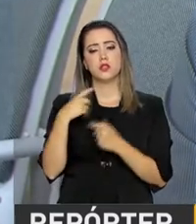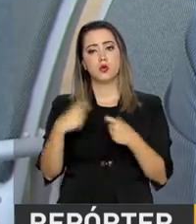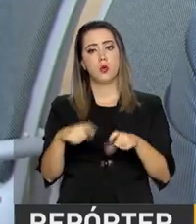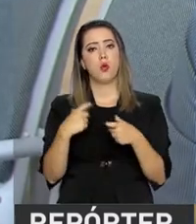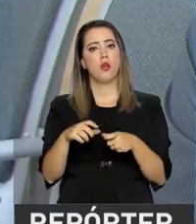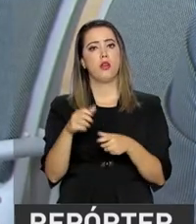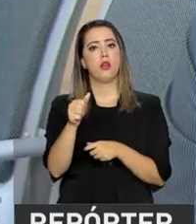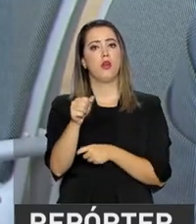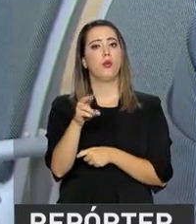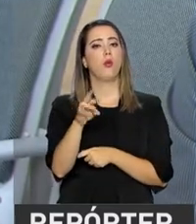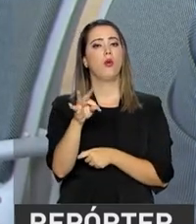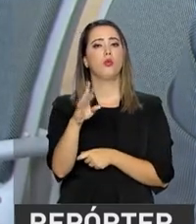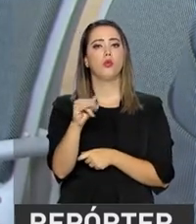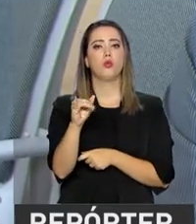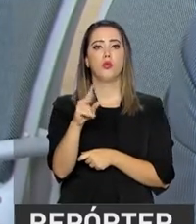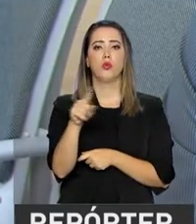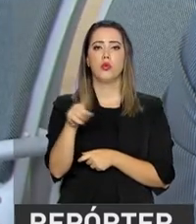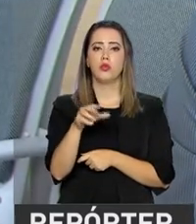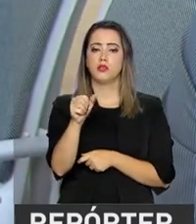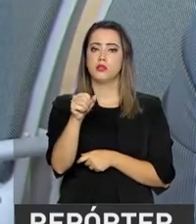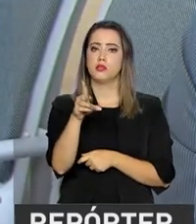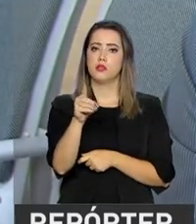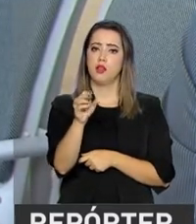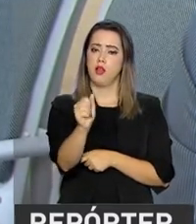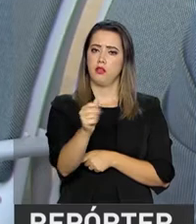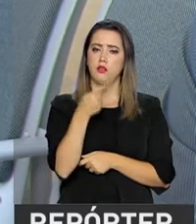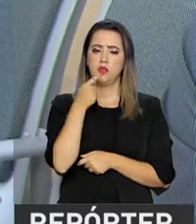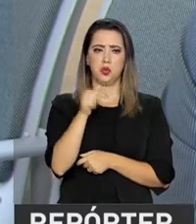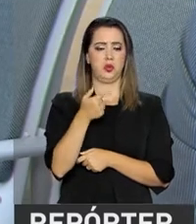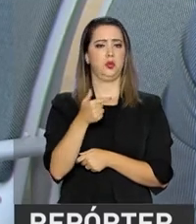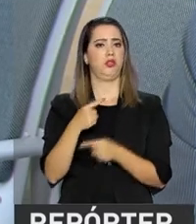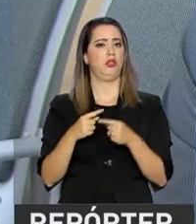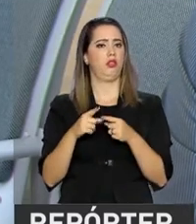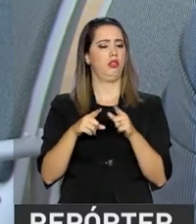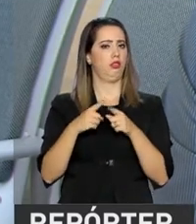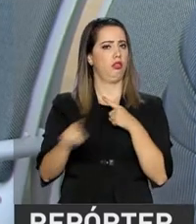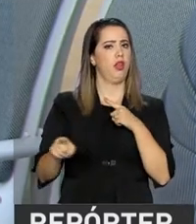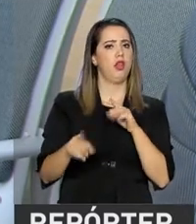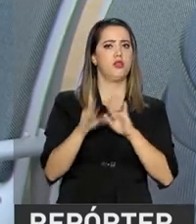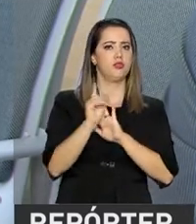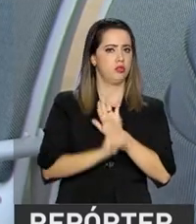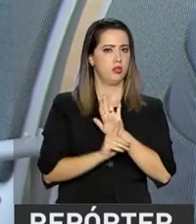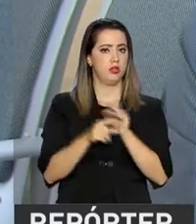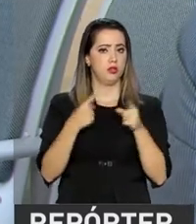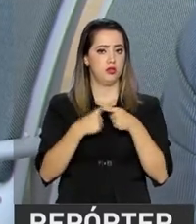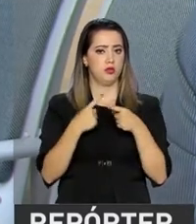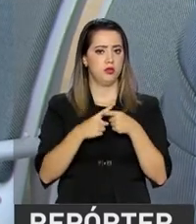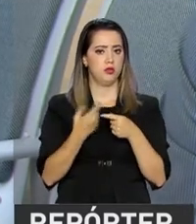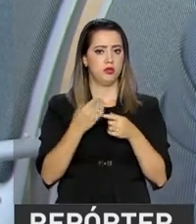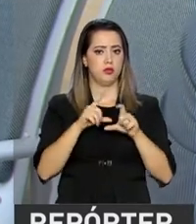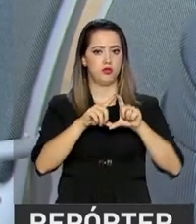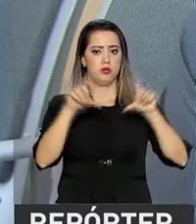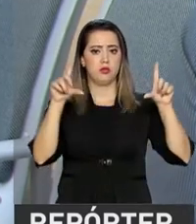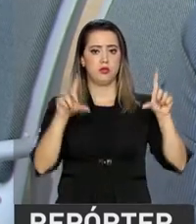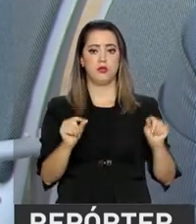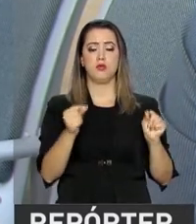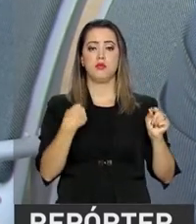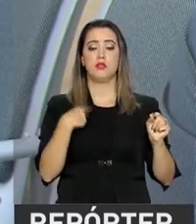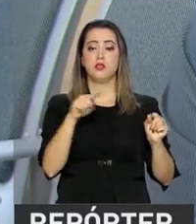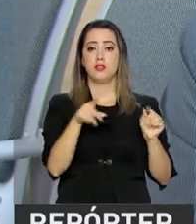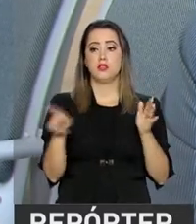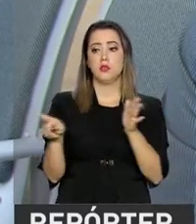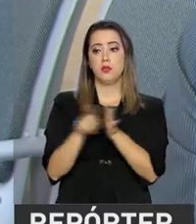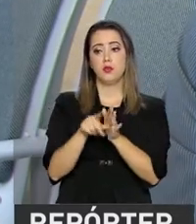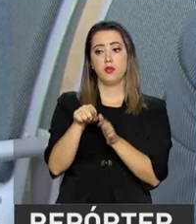autorizada e alegou que eu não tinha direito à garantia do produto porque eu não fiz a instalação com eles sendo